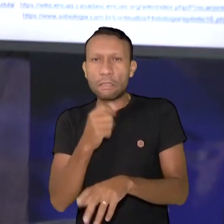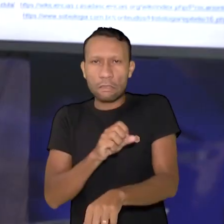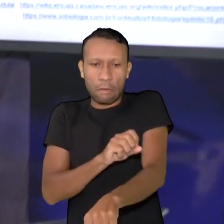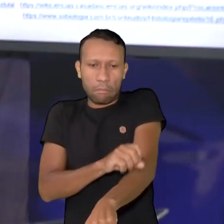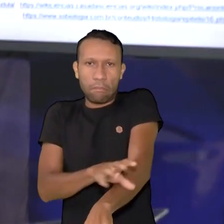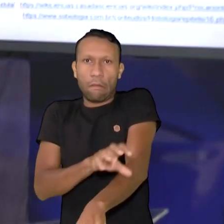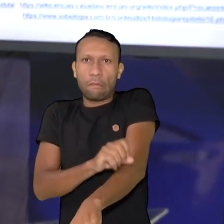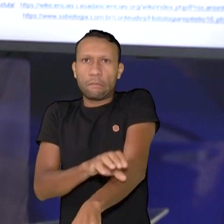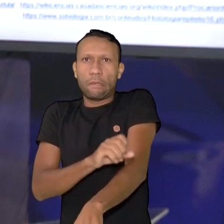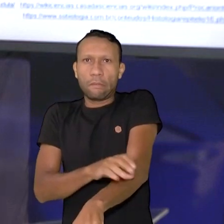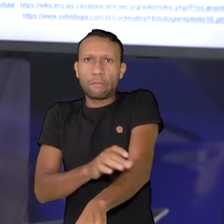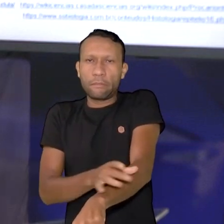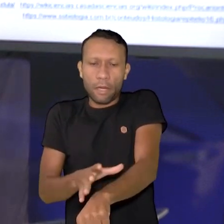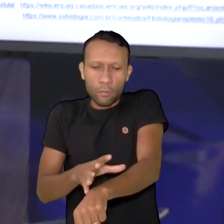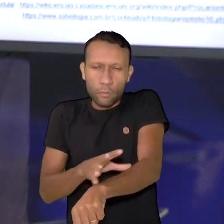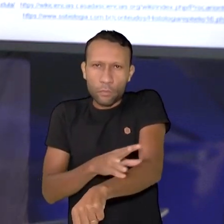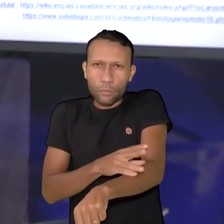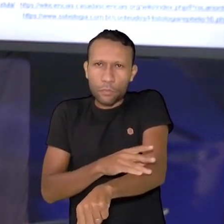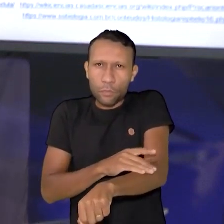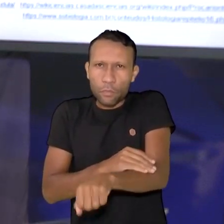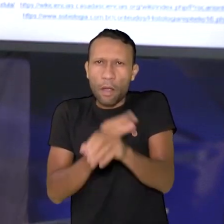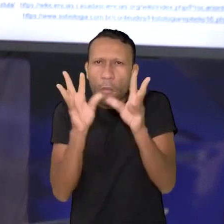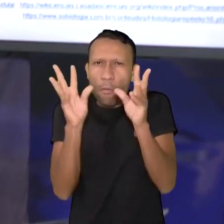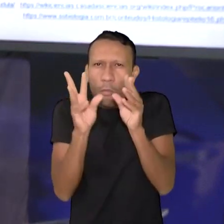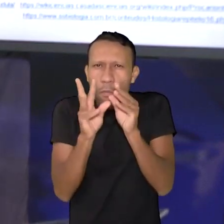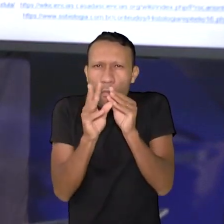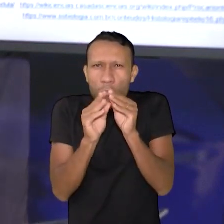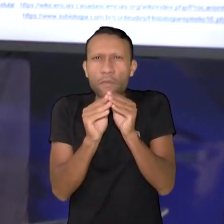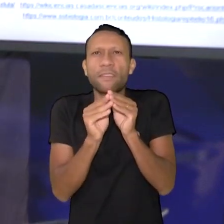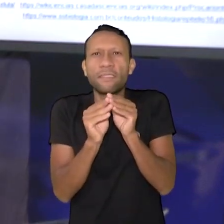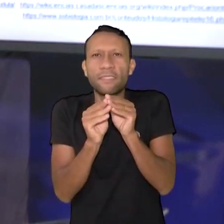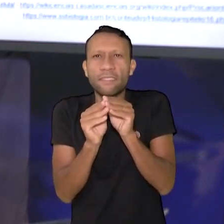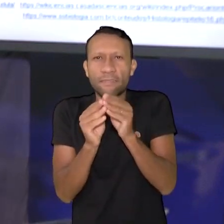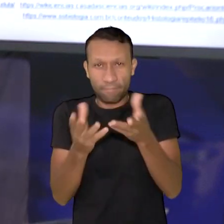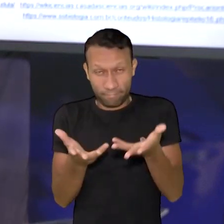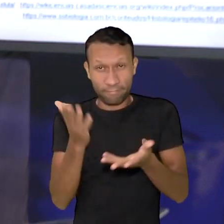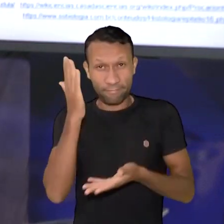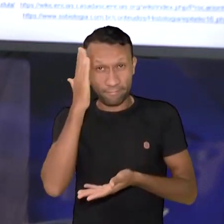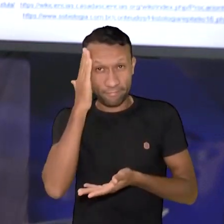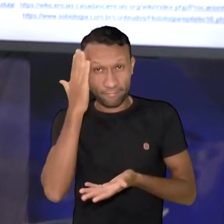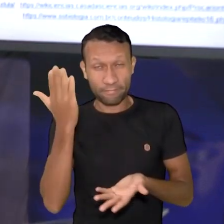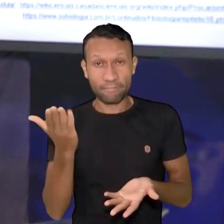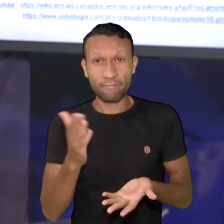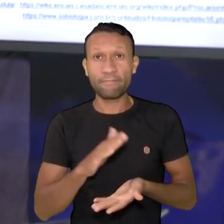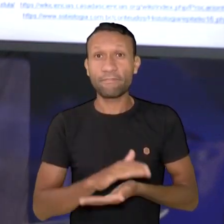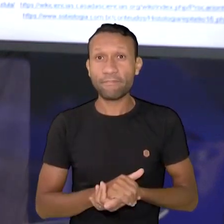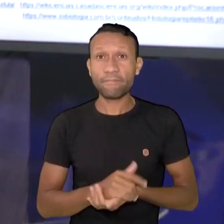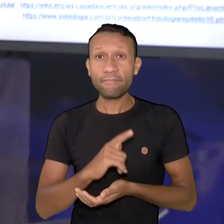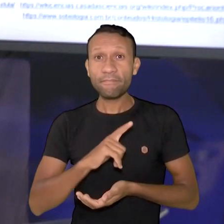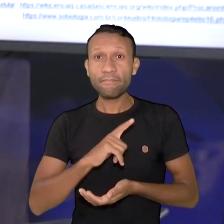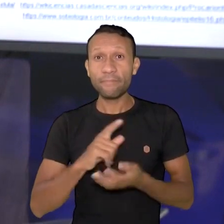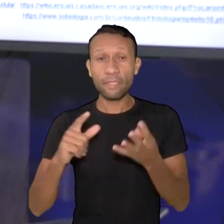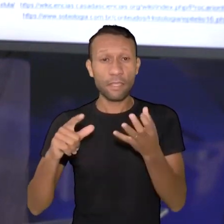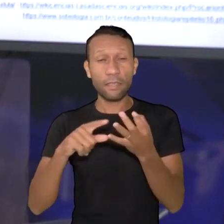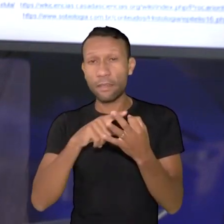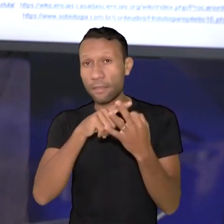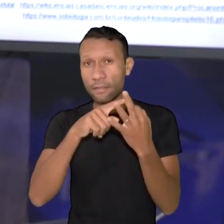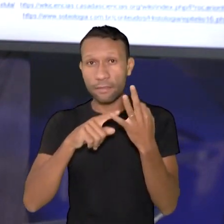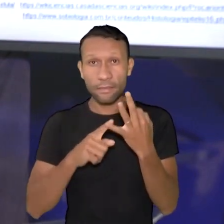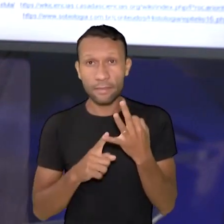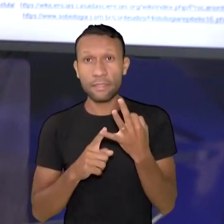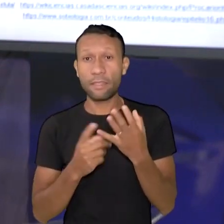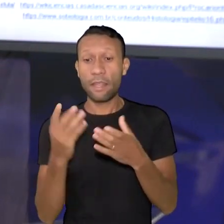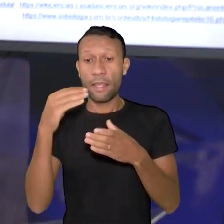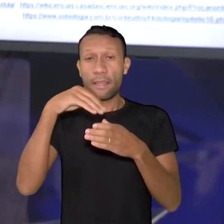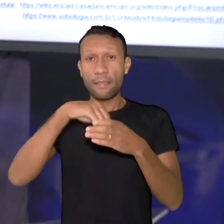ajuda na cicatrização. É como se fosse um tampão na hora que a gente se corta, tá bom? Então, eu tenho esses 3 fatores dentro do